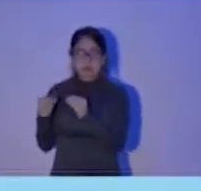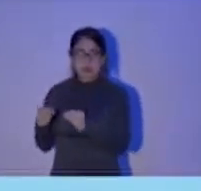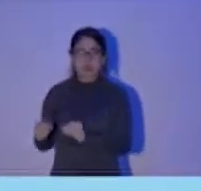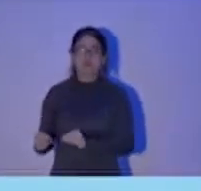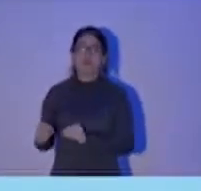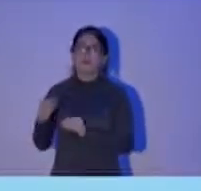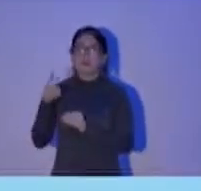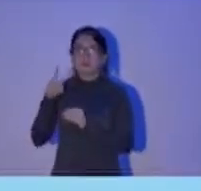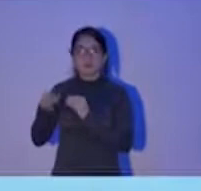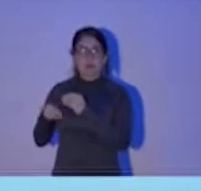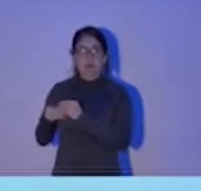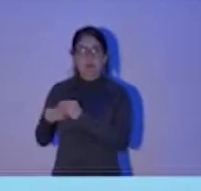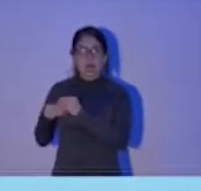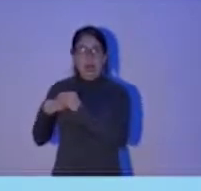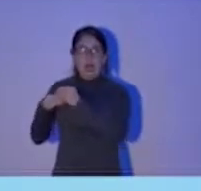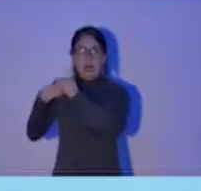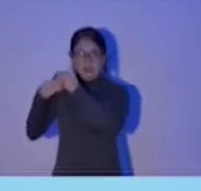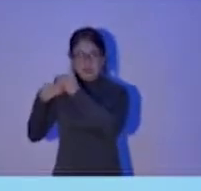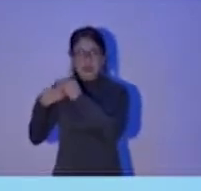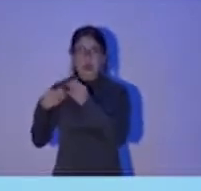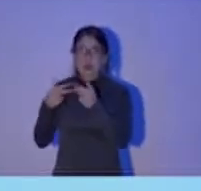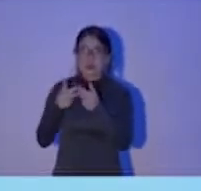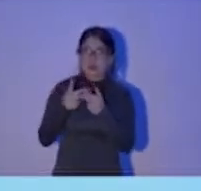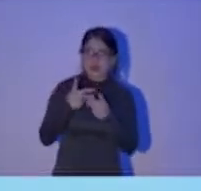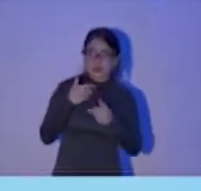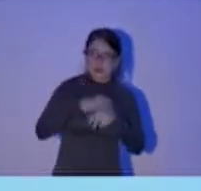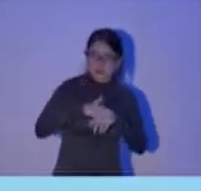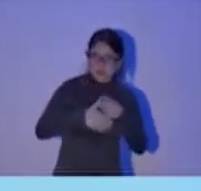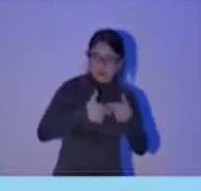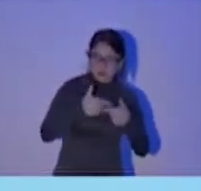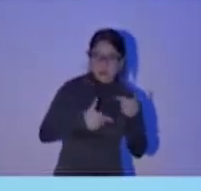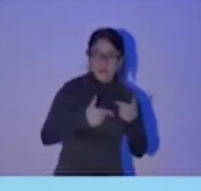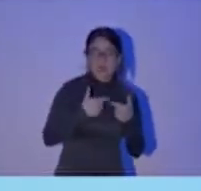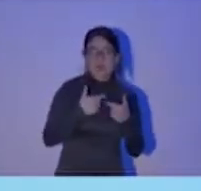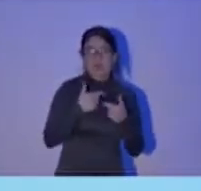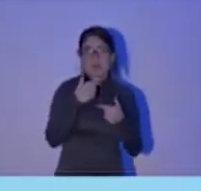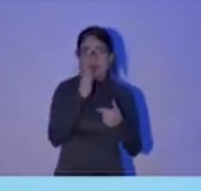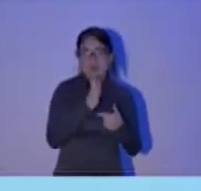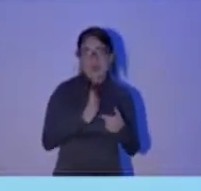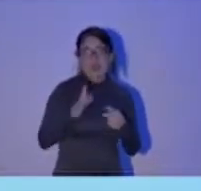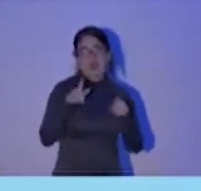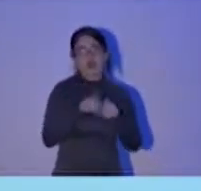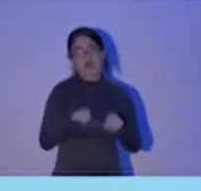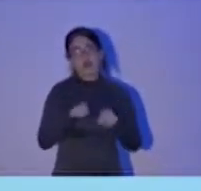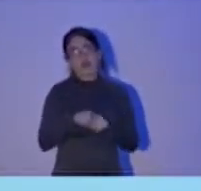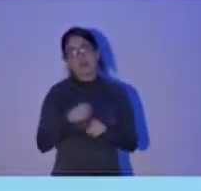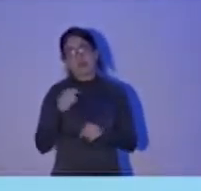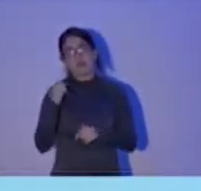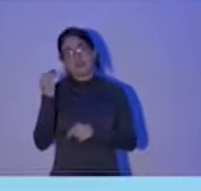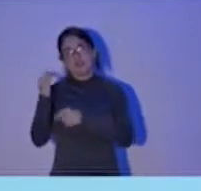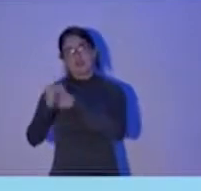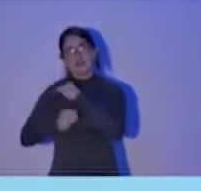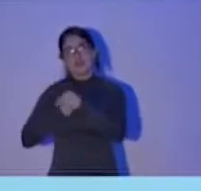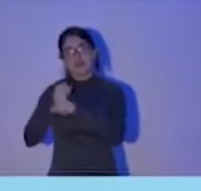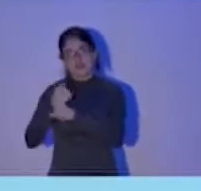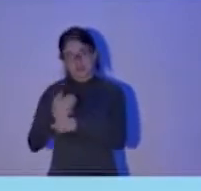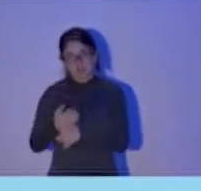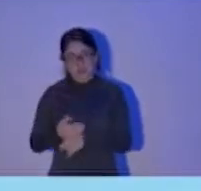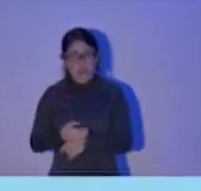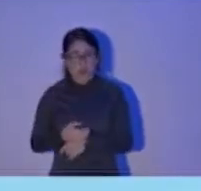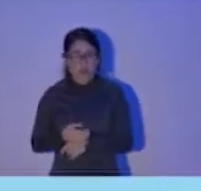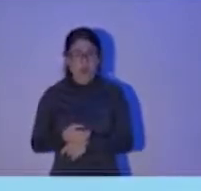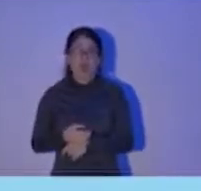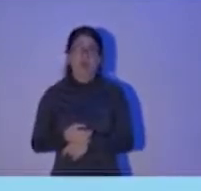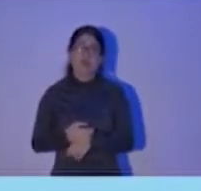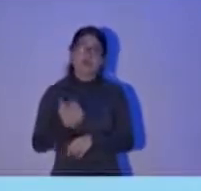termos nacionais, concepcionais, seja em cada estado, que as regiões possam se comunicar e, sobretudo, que possamos aproveitar